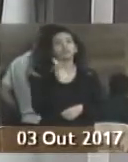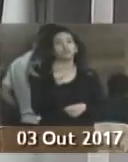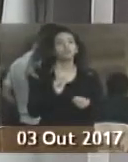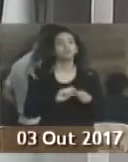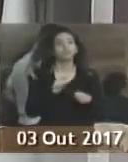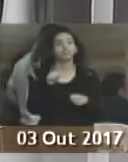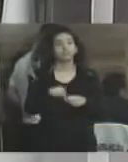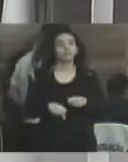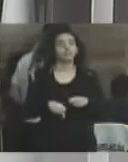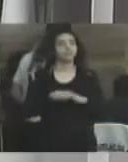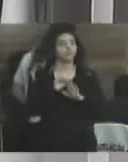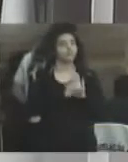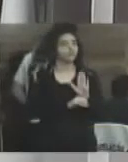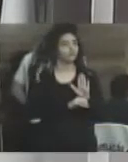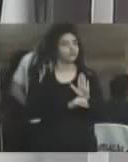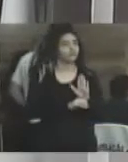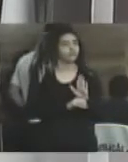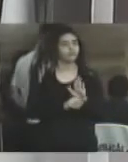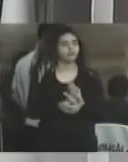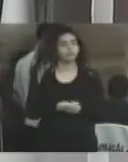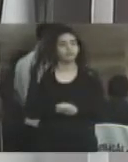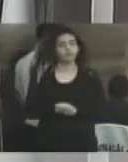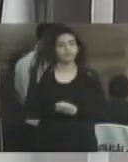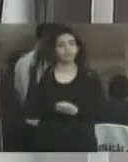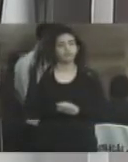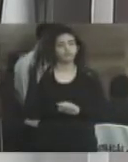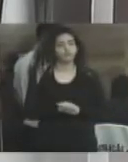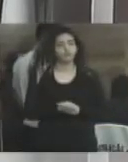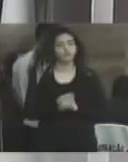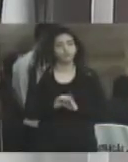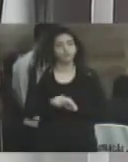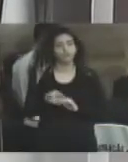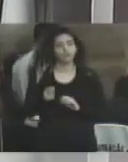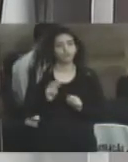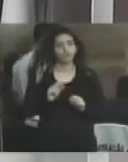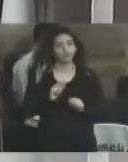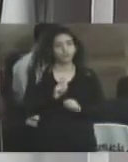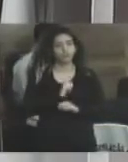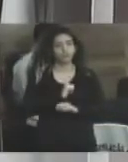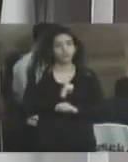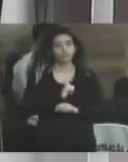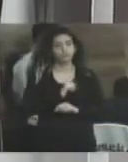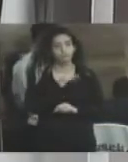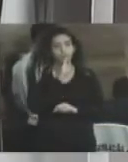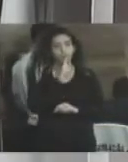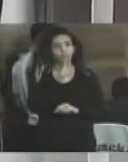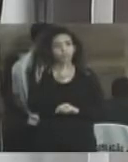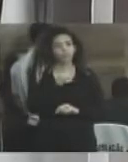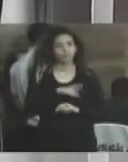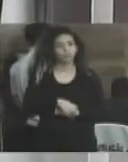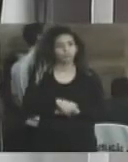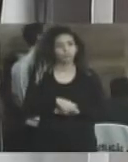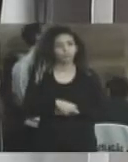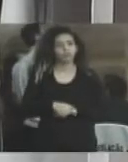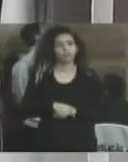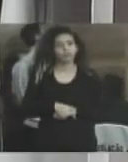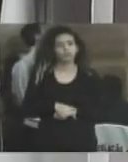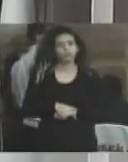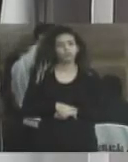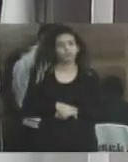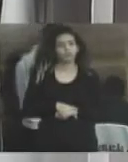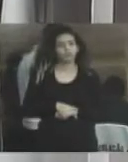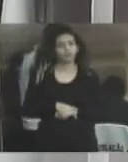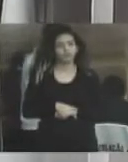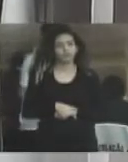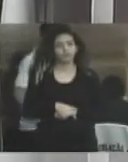aqui ofício, né, esse requerimento, e logo, logo estaremos aí com uma resposta positiva, assim eu acredito. Vou tentar